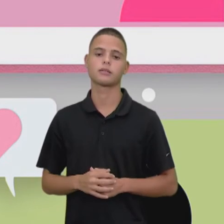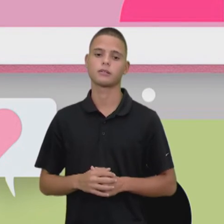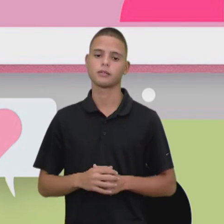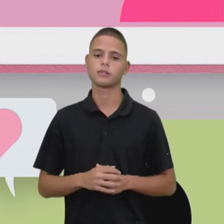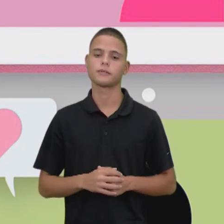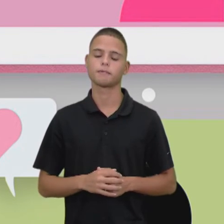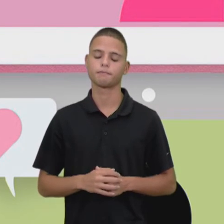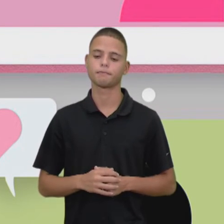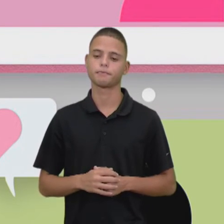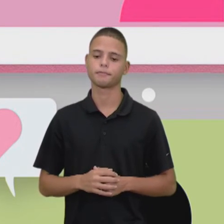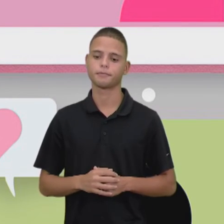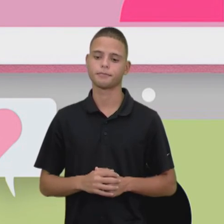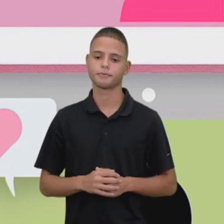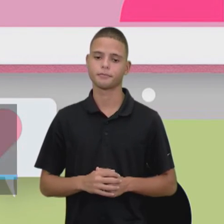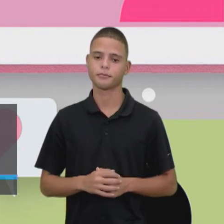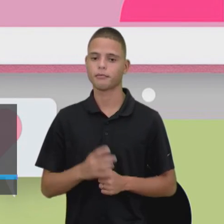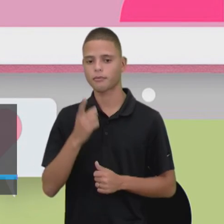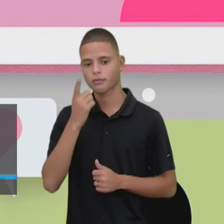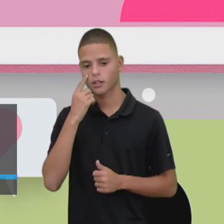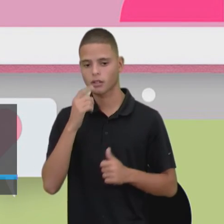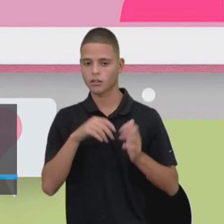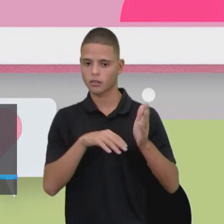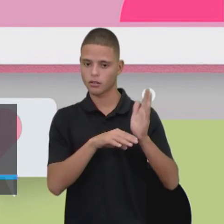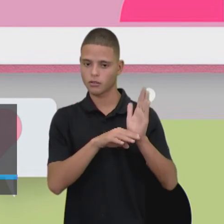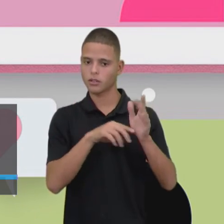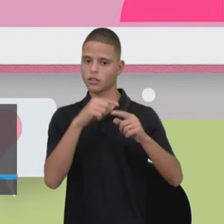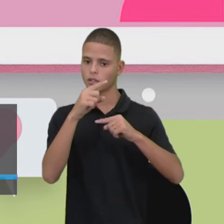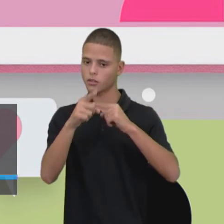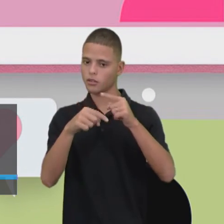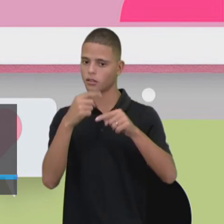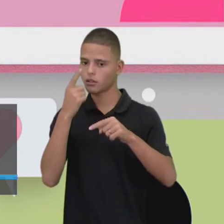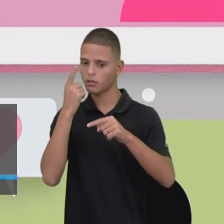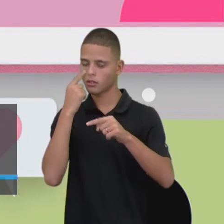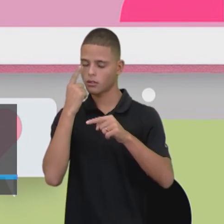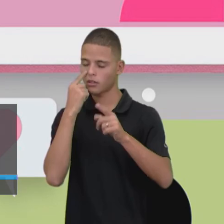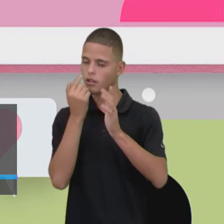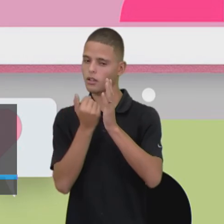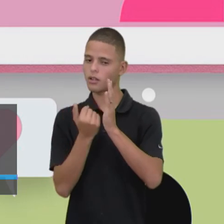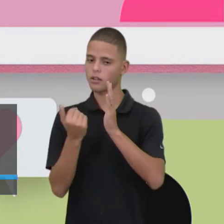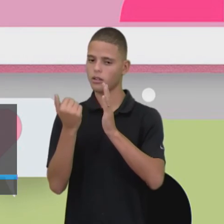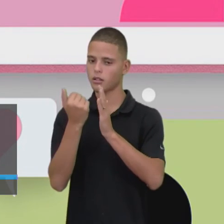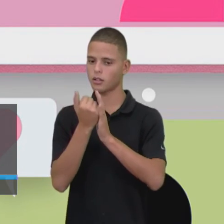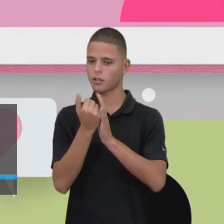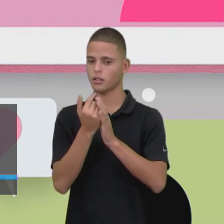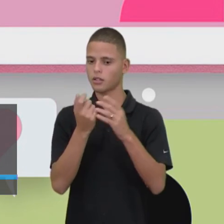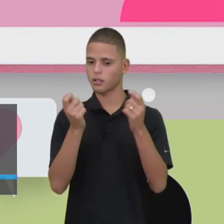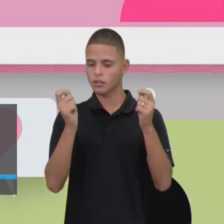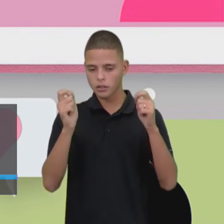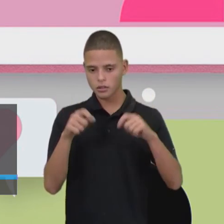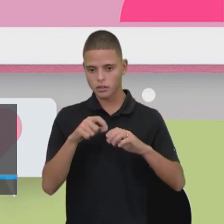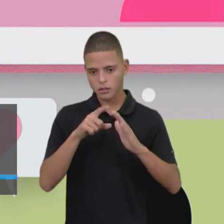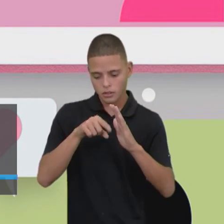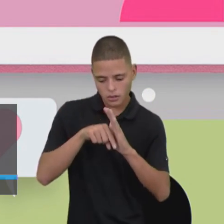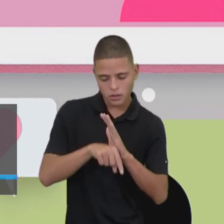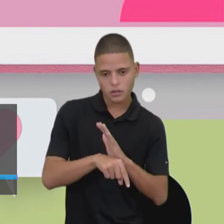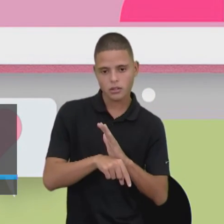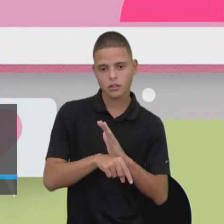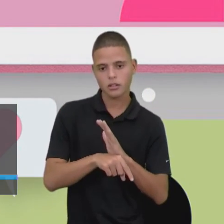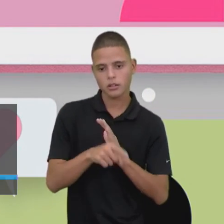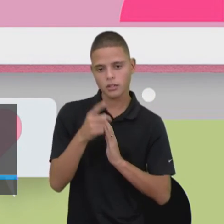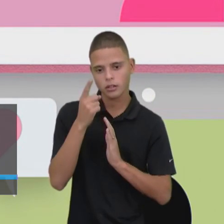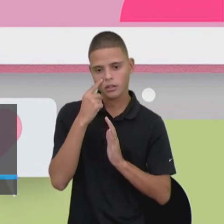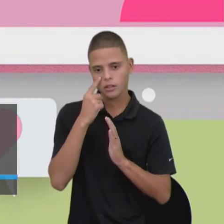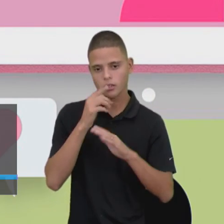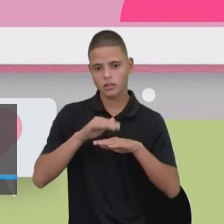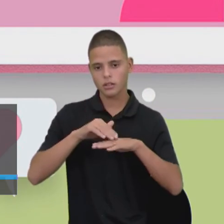Muito bem, turma. Vocês podem conferir esse vídeo na íntegra aí, né? Tem a possibilidade de vocês olharem com mais tempo, porque a